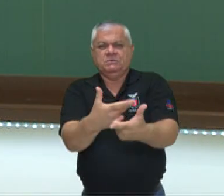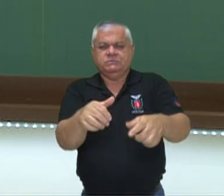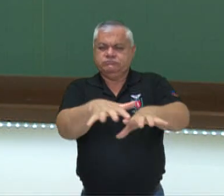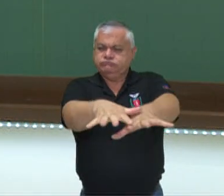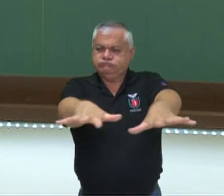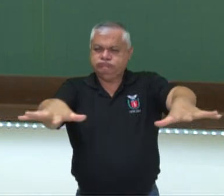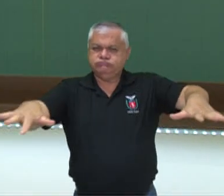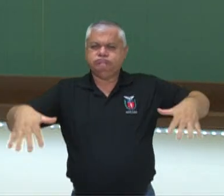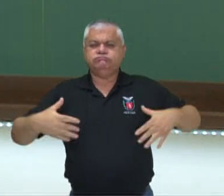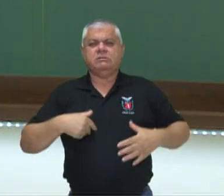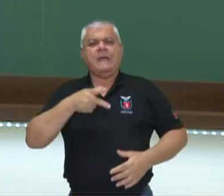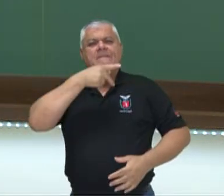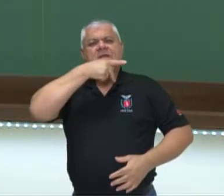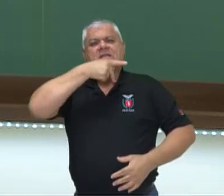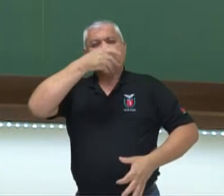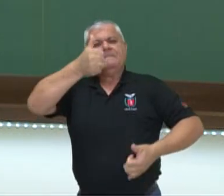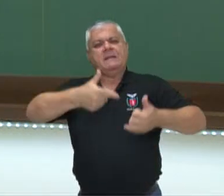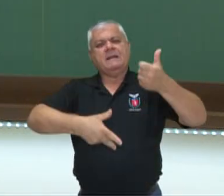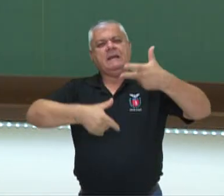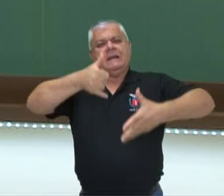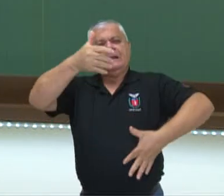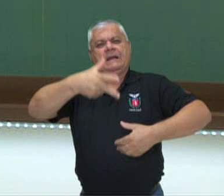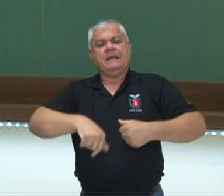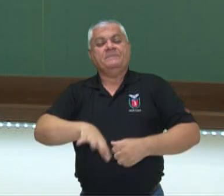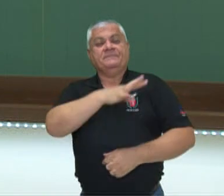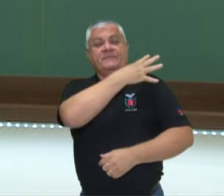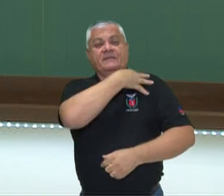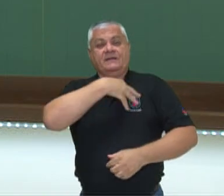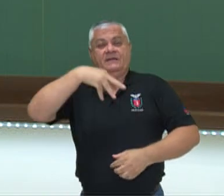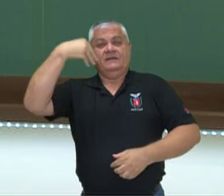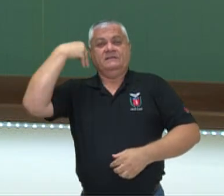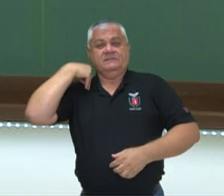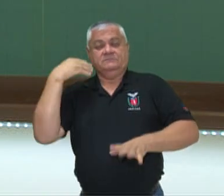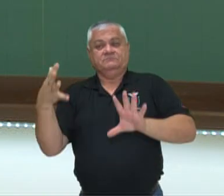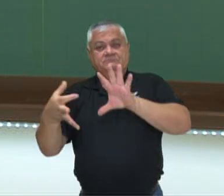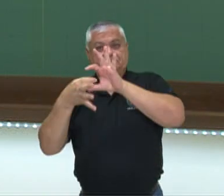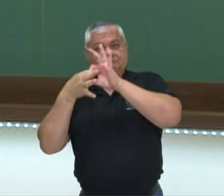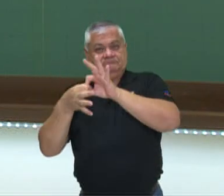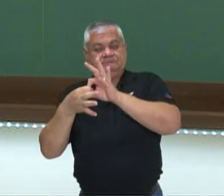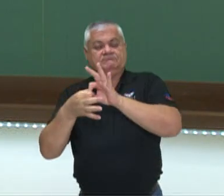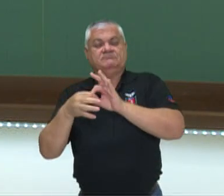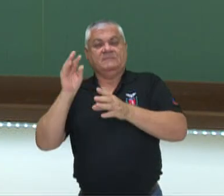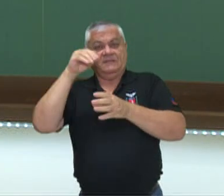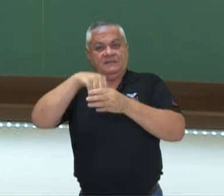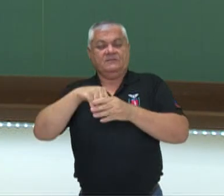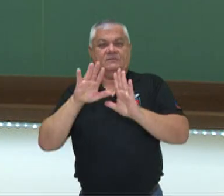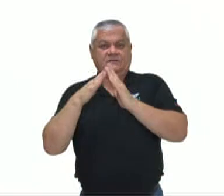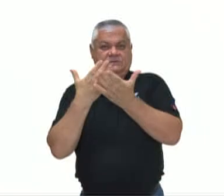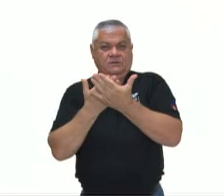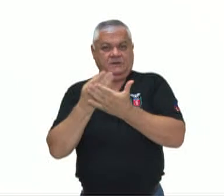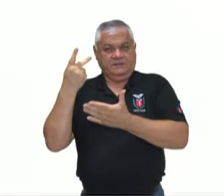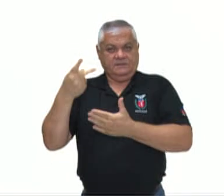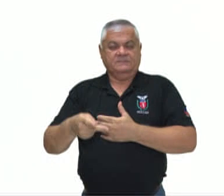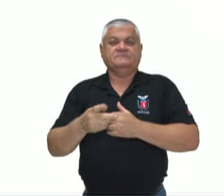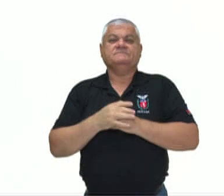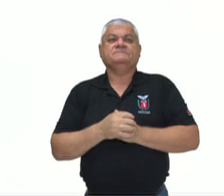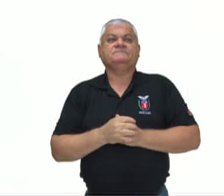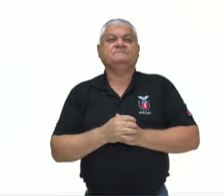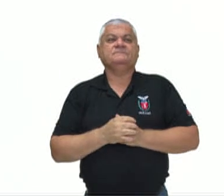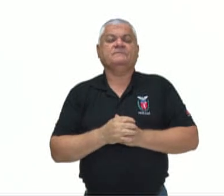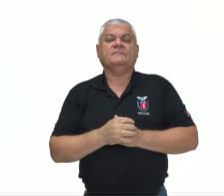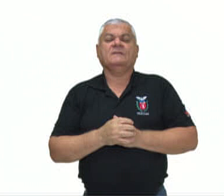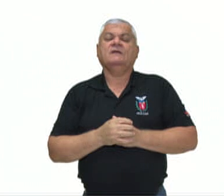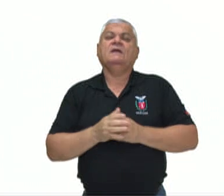a história de Aristóteles com Platão dentro da Academia de Platão. Por conta do local